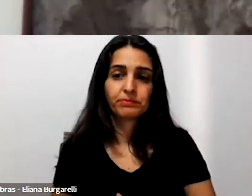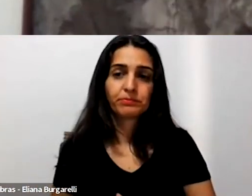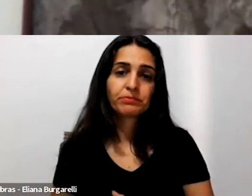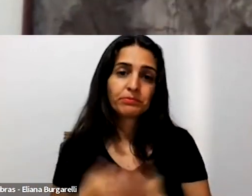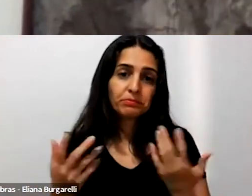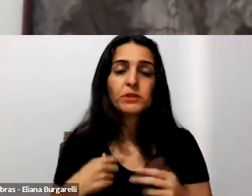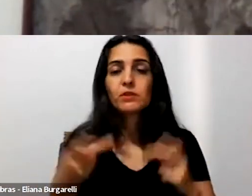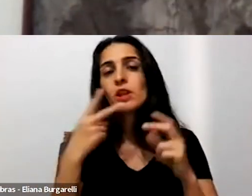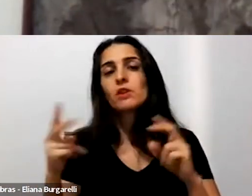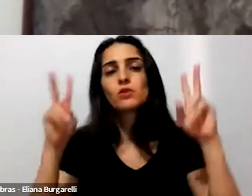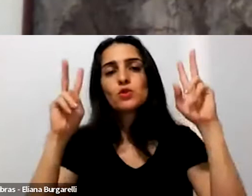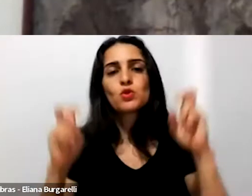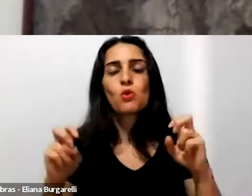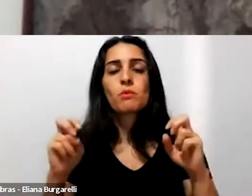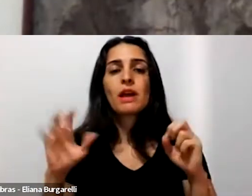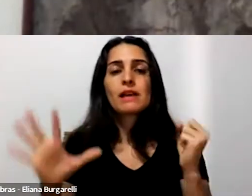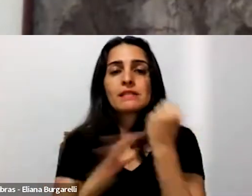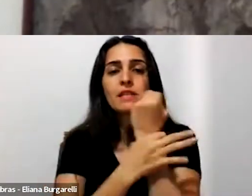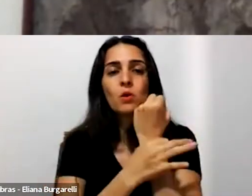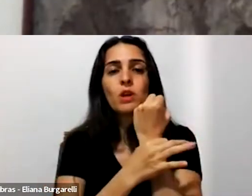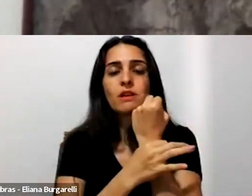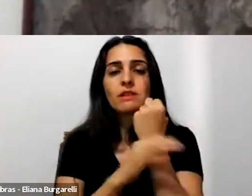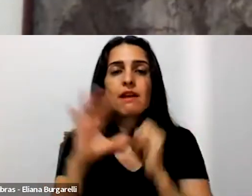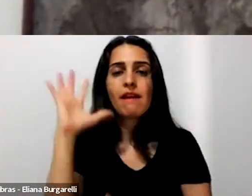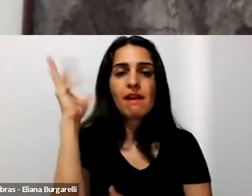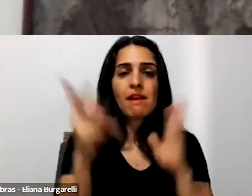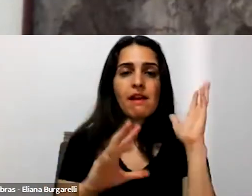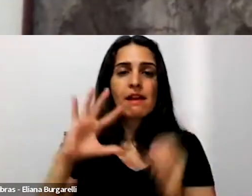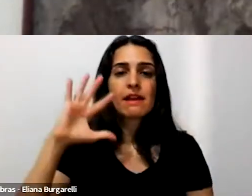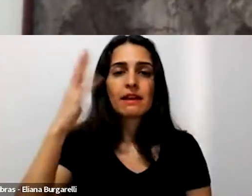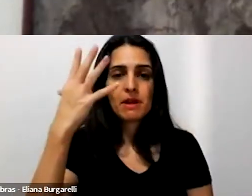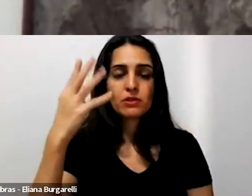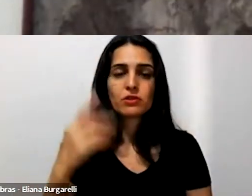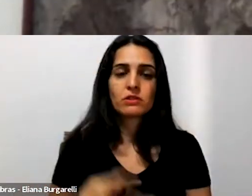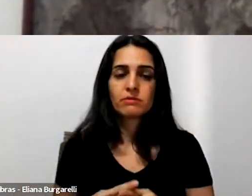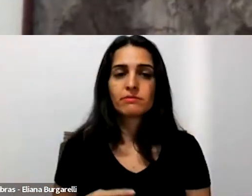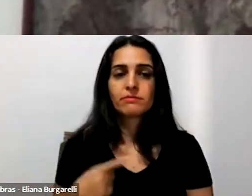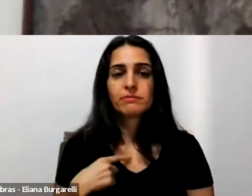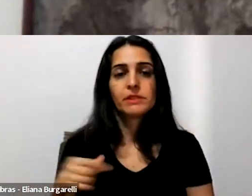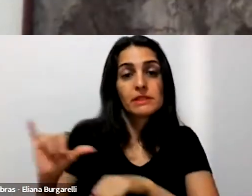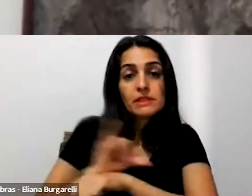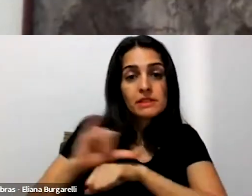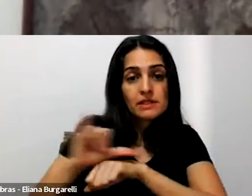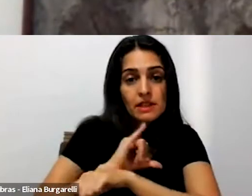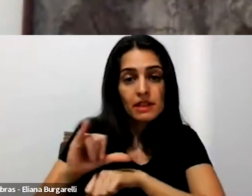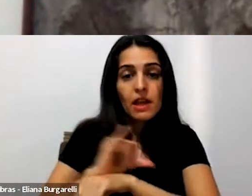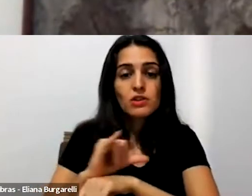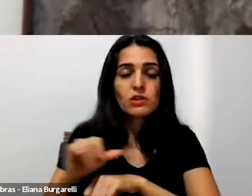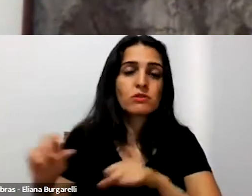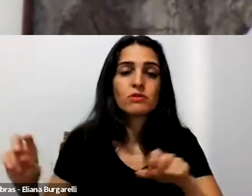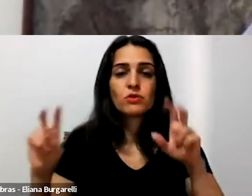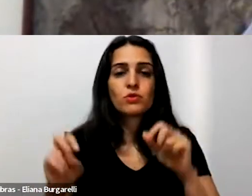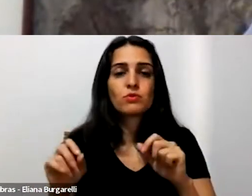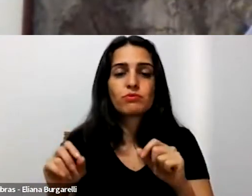climática. Me parece que a ambição política tem que ser desenhada numa perspectiva muito mais estratégica e muito mais